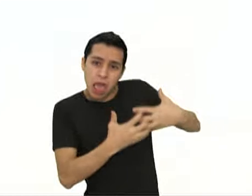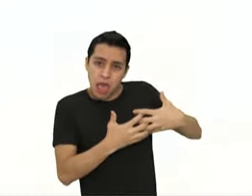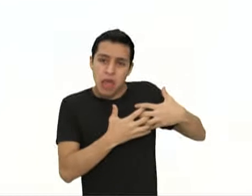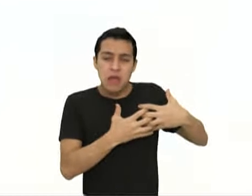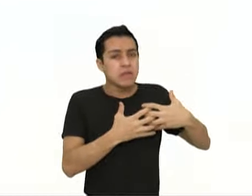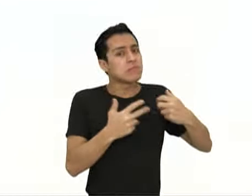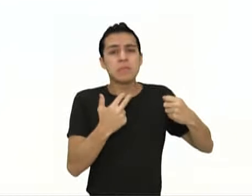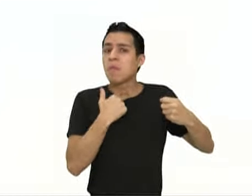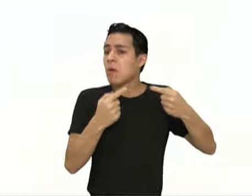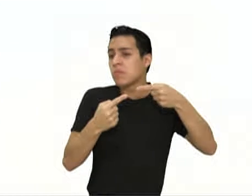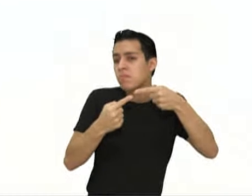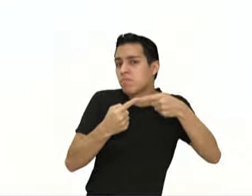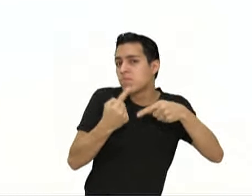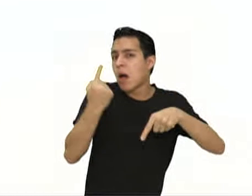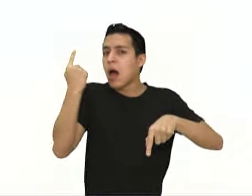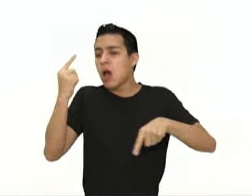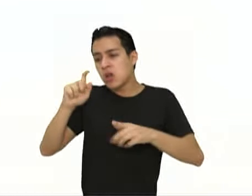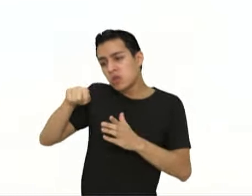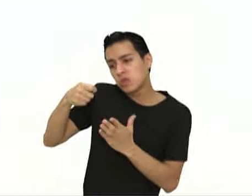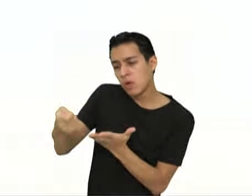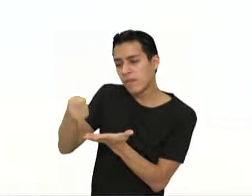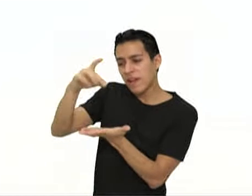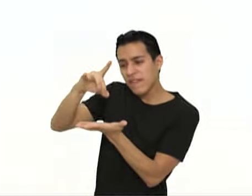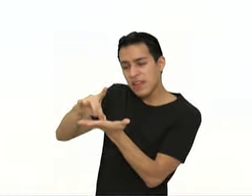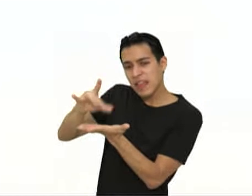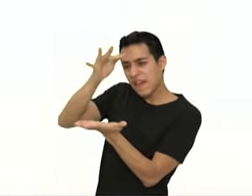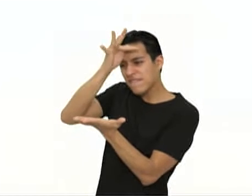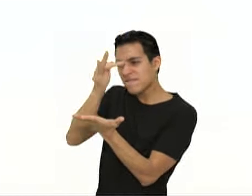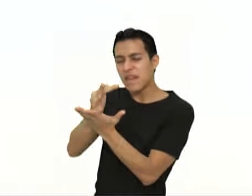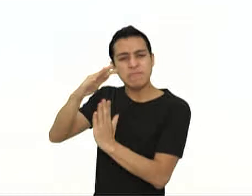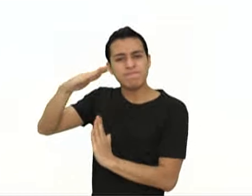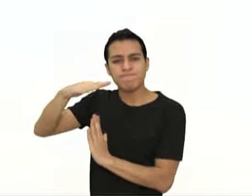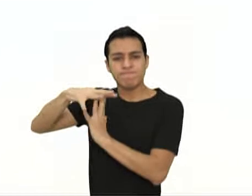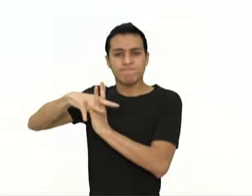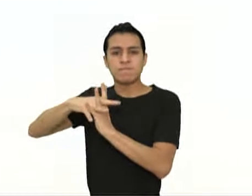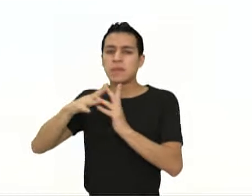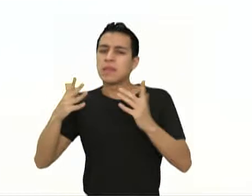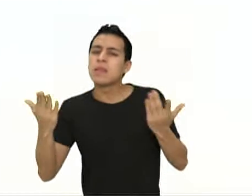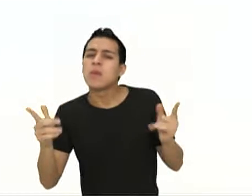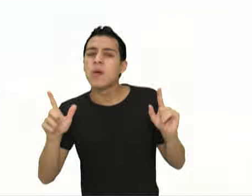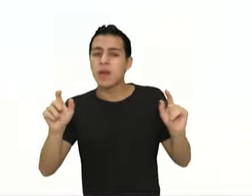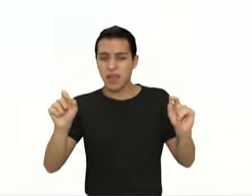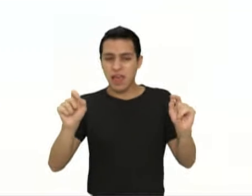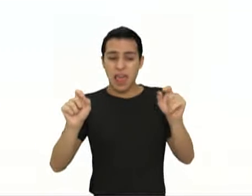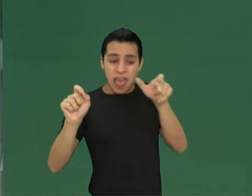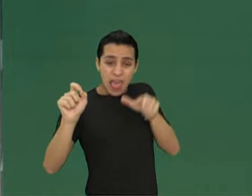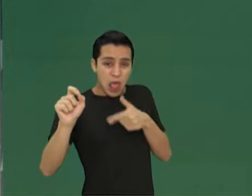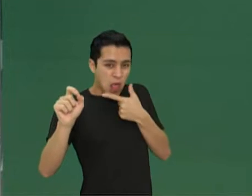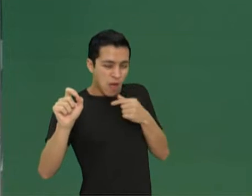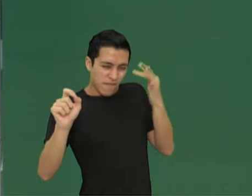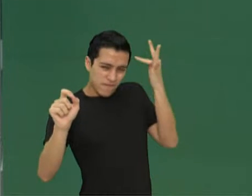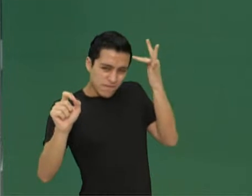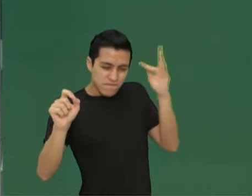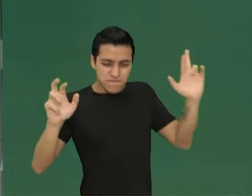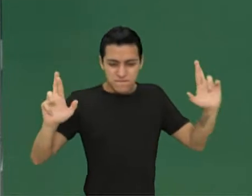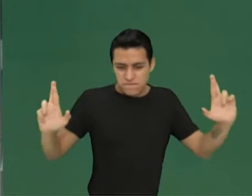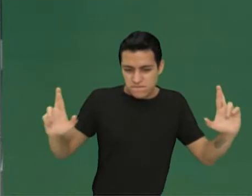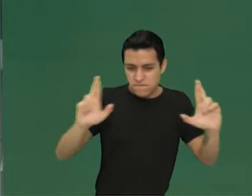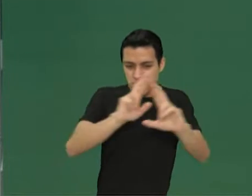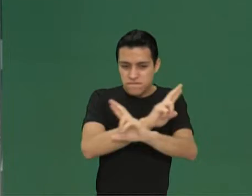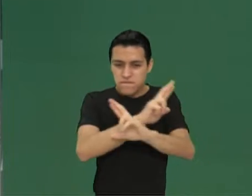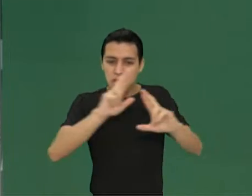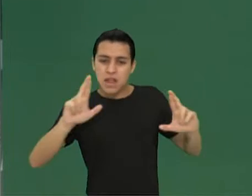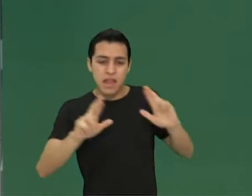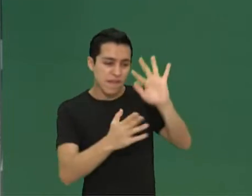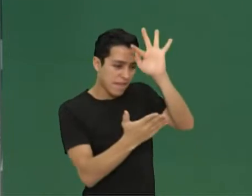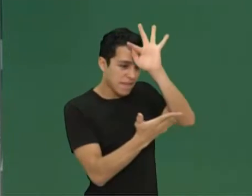em contradição com esta verdade sobrenatural. Então tem uma relação que o Tomás de Aquino está fazendo nessa citação